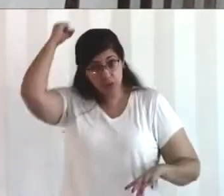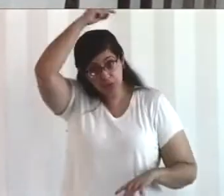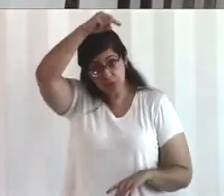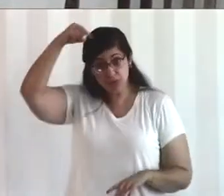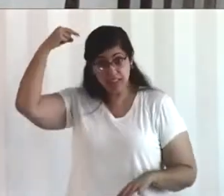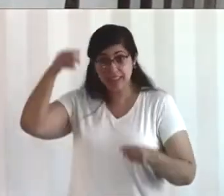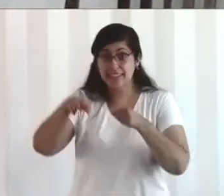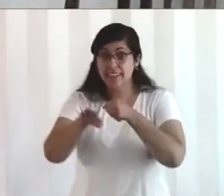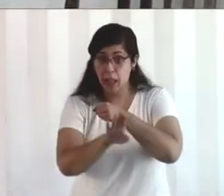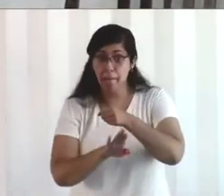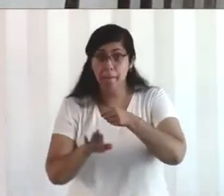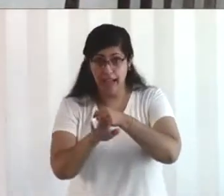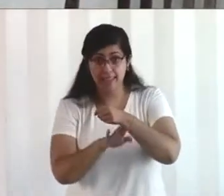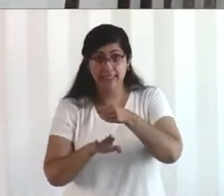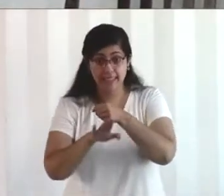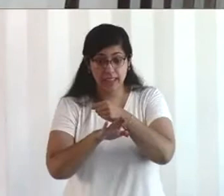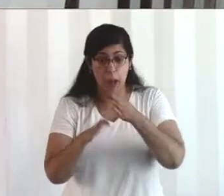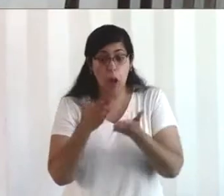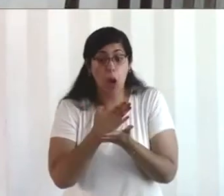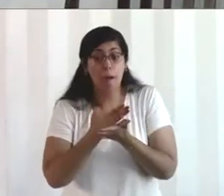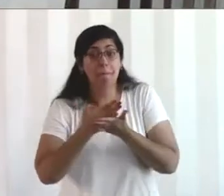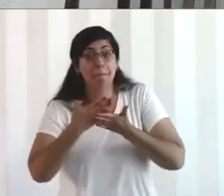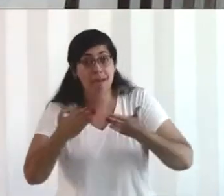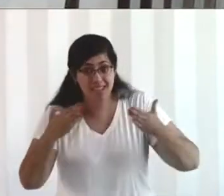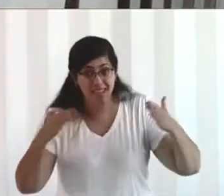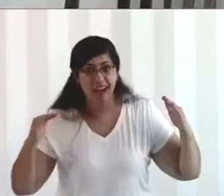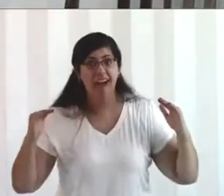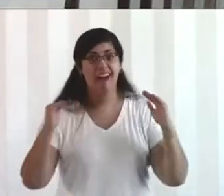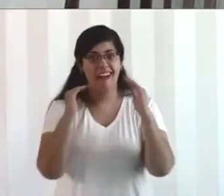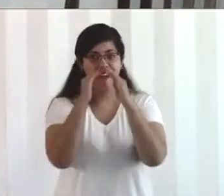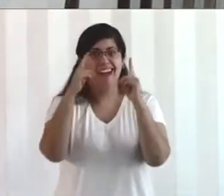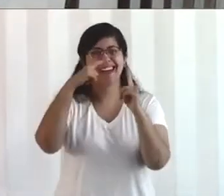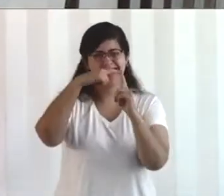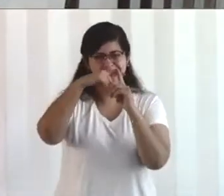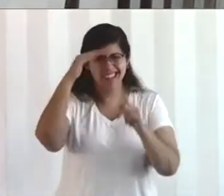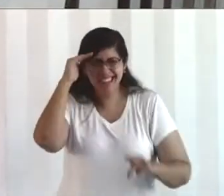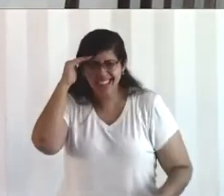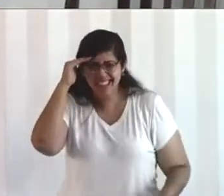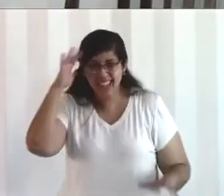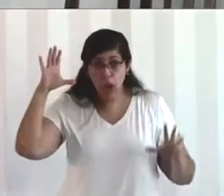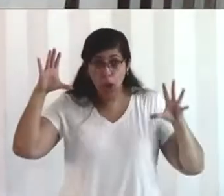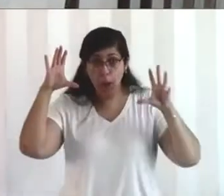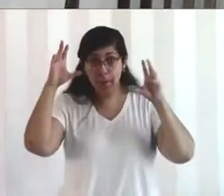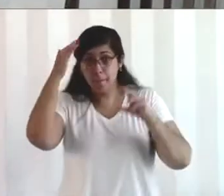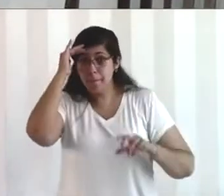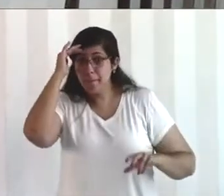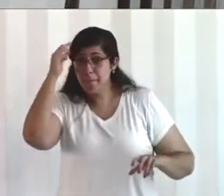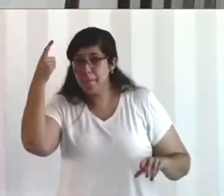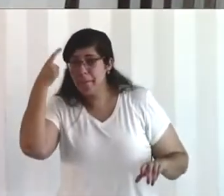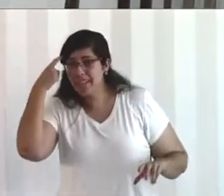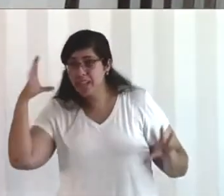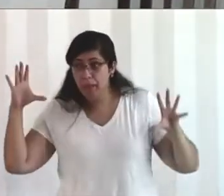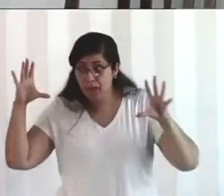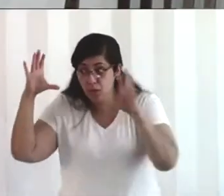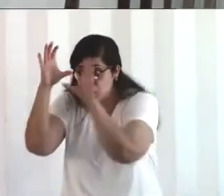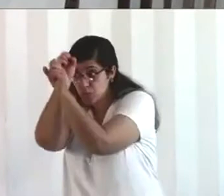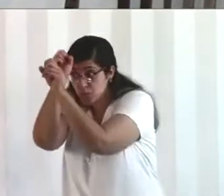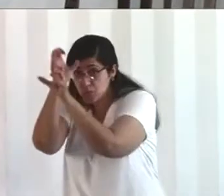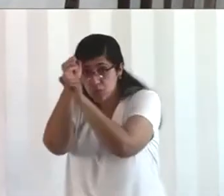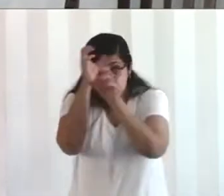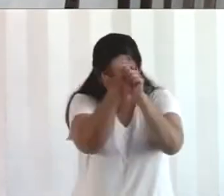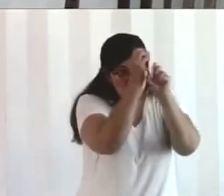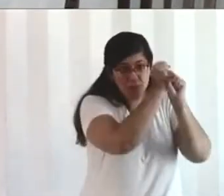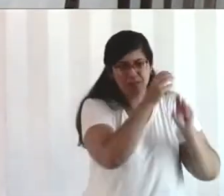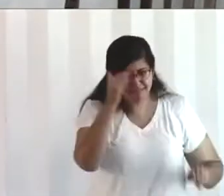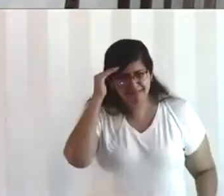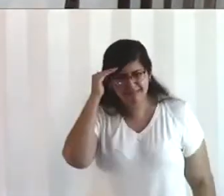igreja. A unidade de pensamento é base para que os irmãos vivam em comunhão, vivam